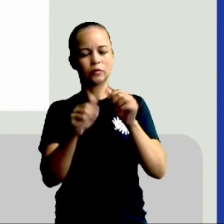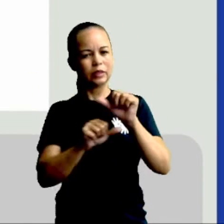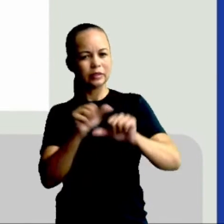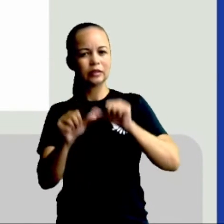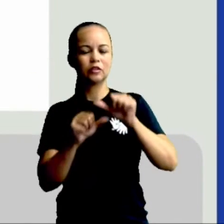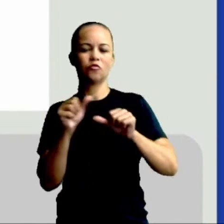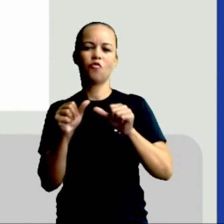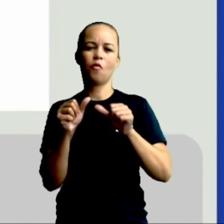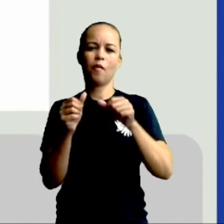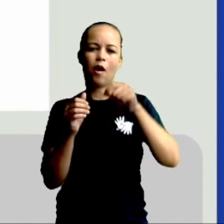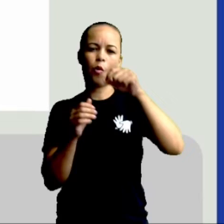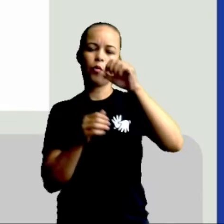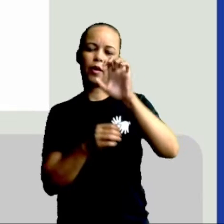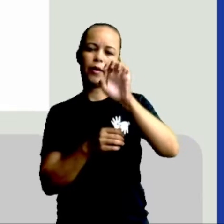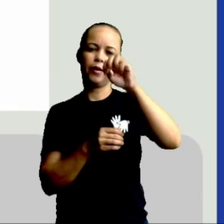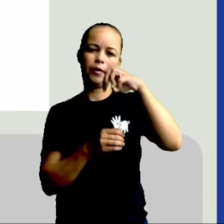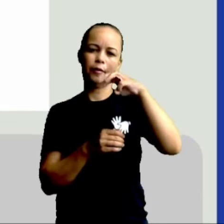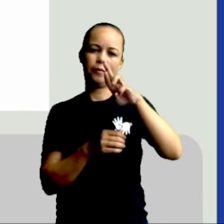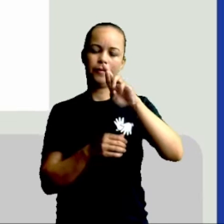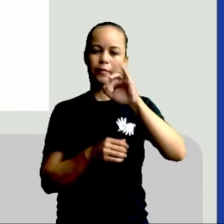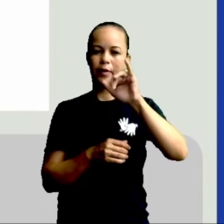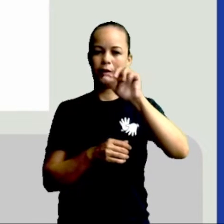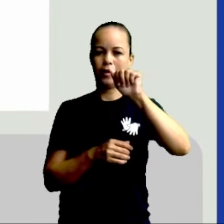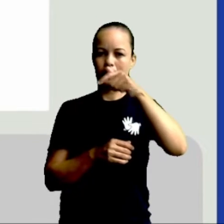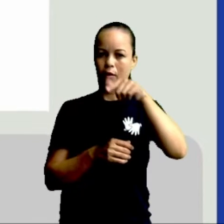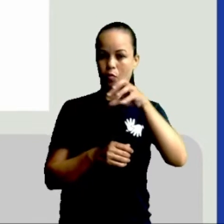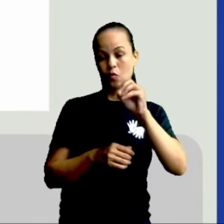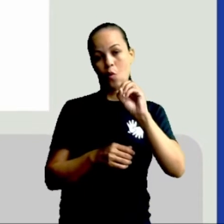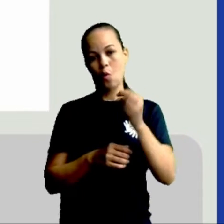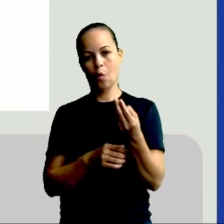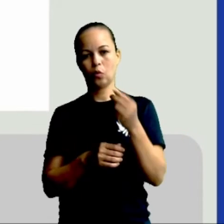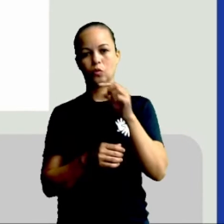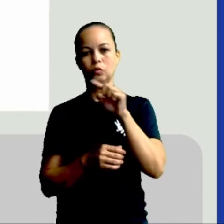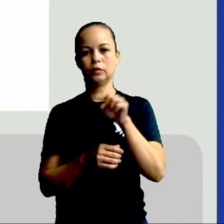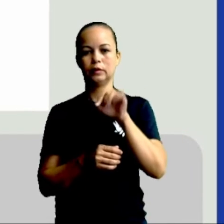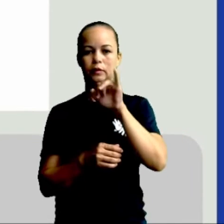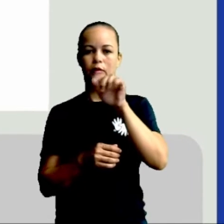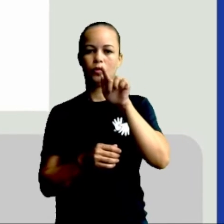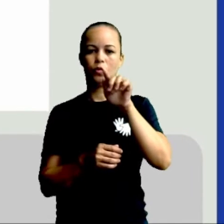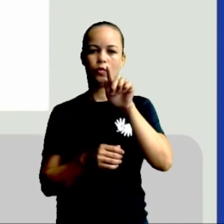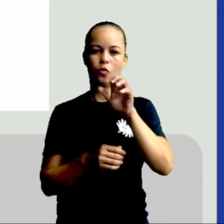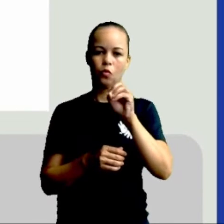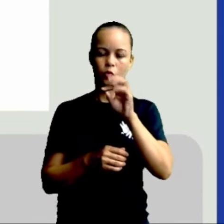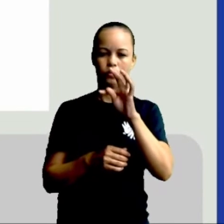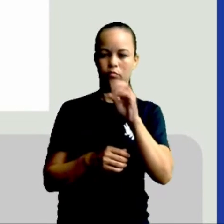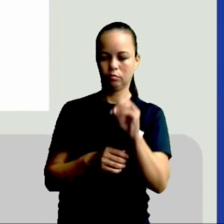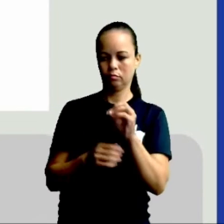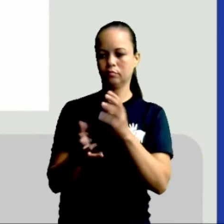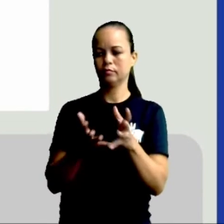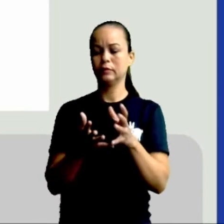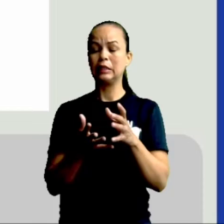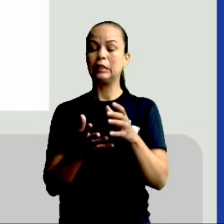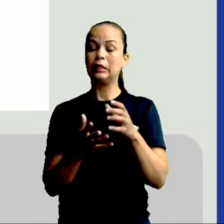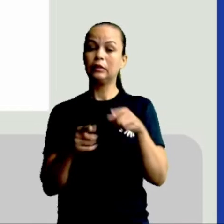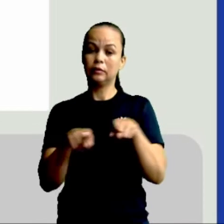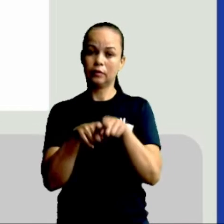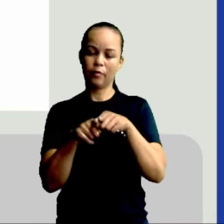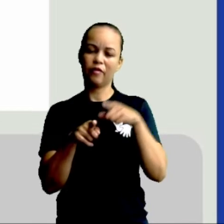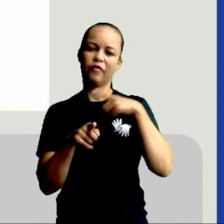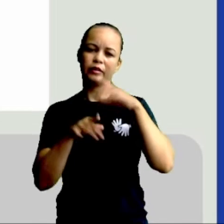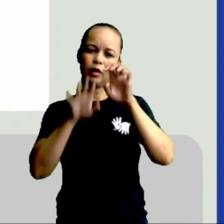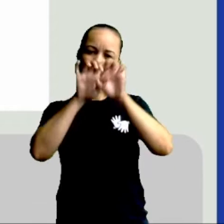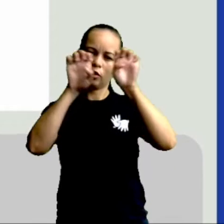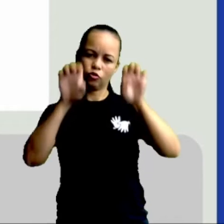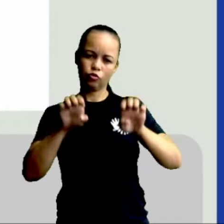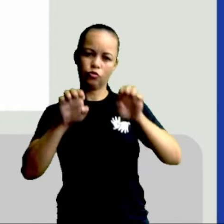zigoto, para se formar o embrião, e aí sucessivamente todo aquele processo que vocês já têm conhecimento. E já vai ter uma outra estrutura, que aí a gente